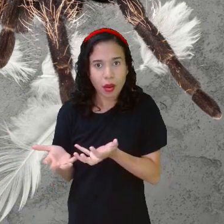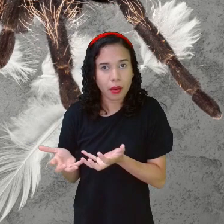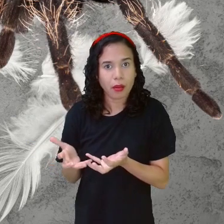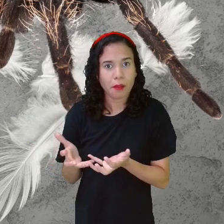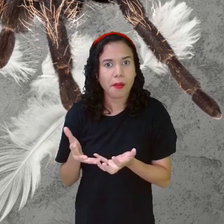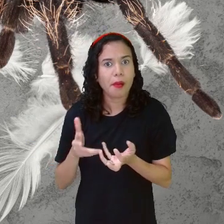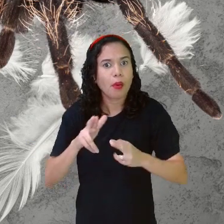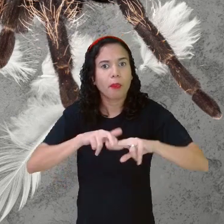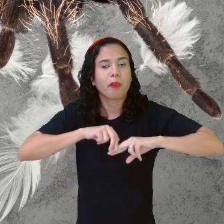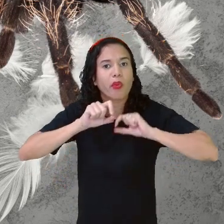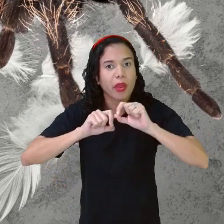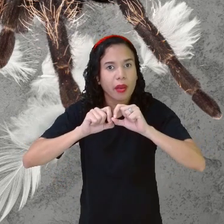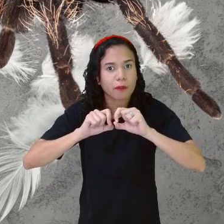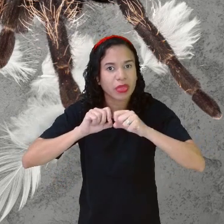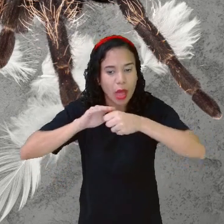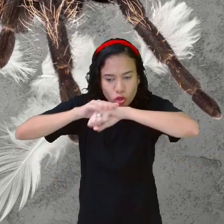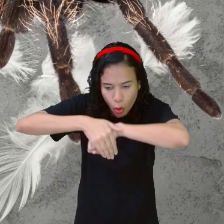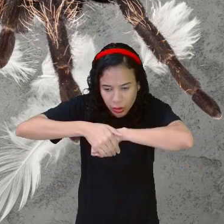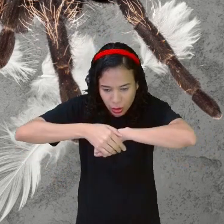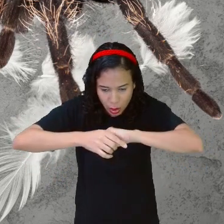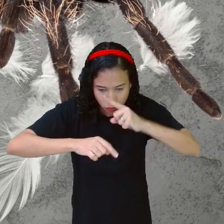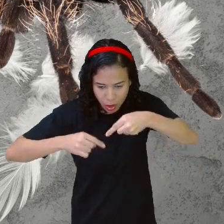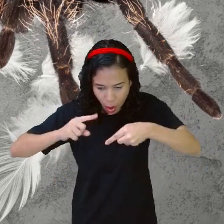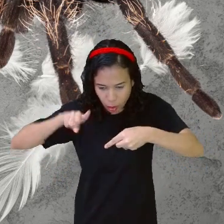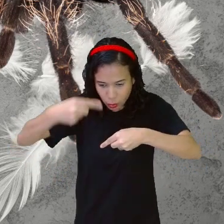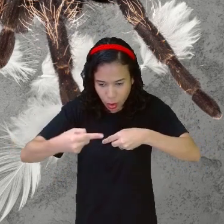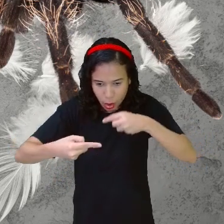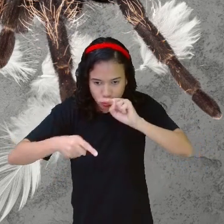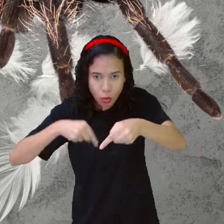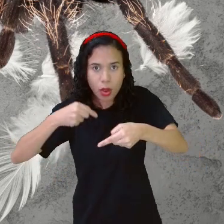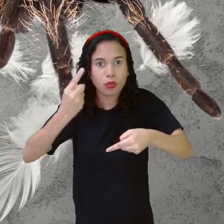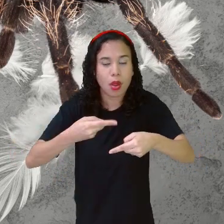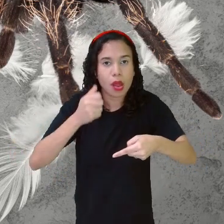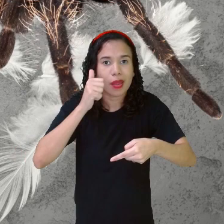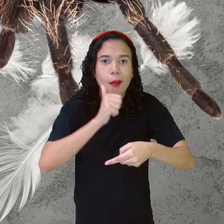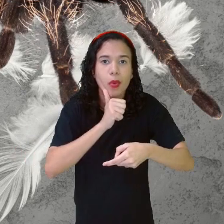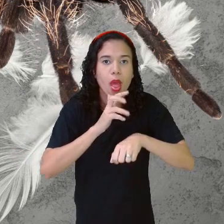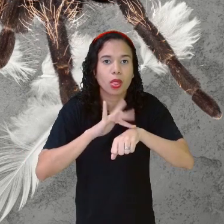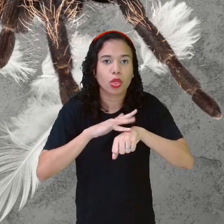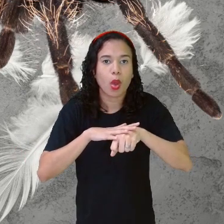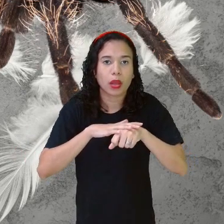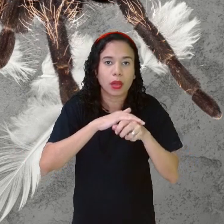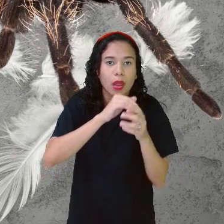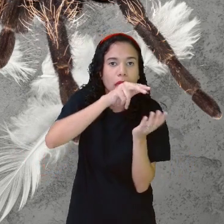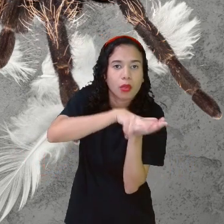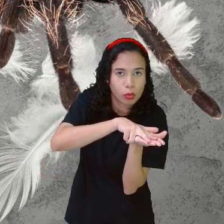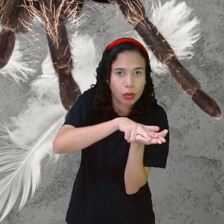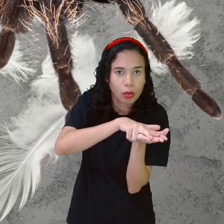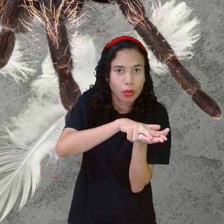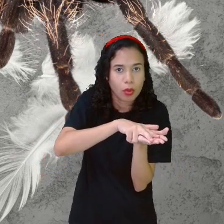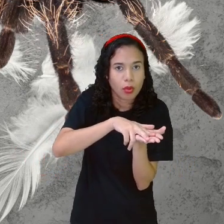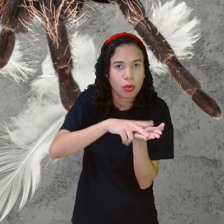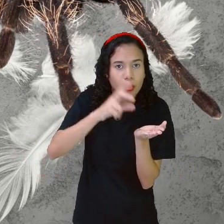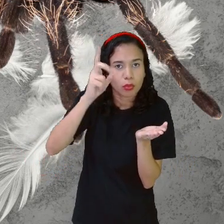boca. Noite após noite, desde que Alicia pegou a influenza, esse animal picava